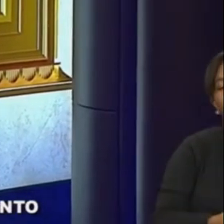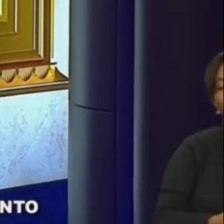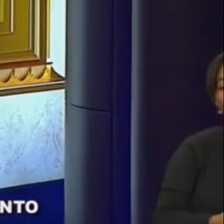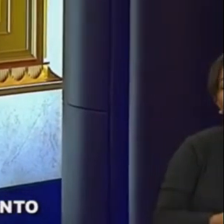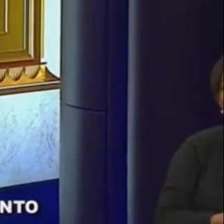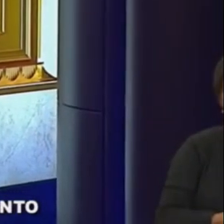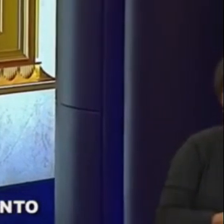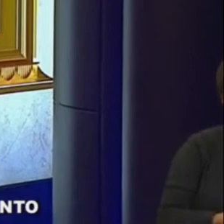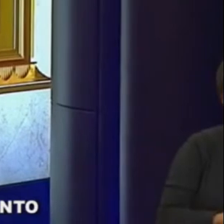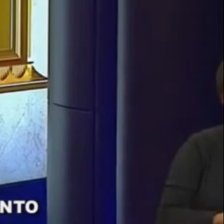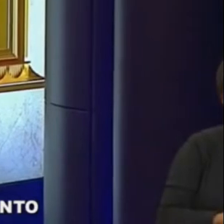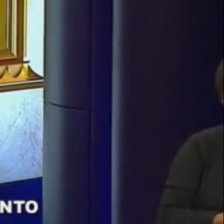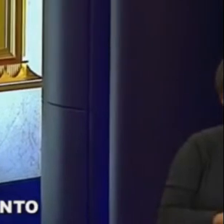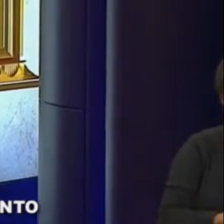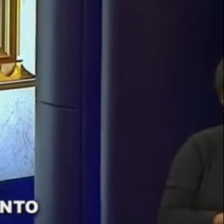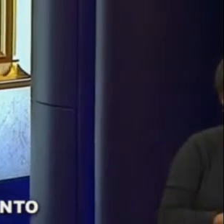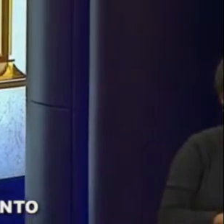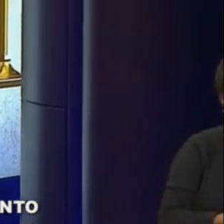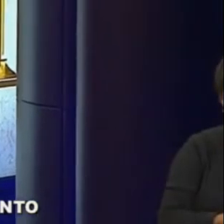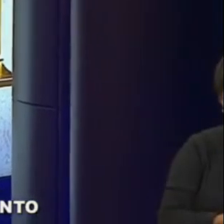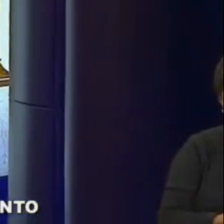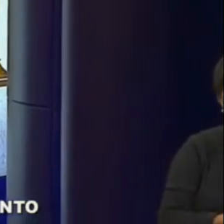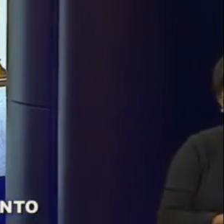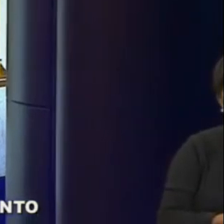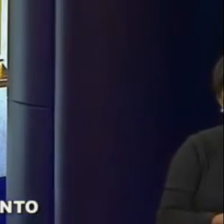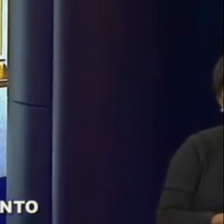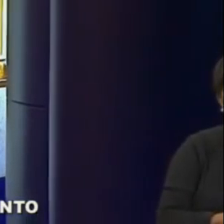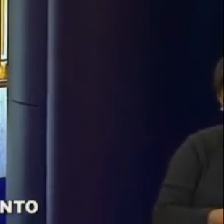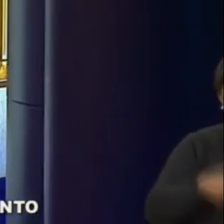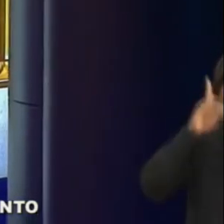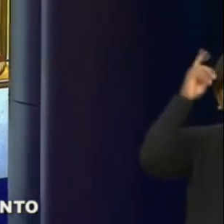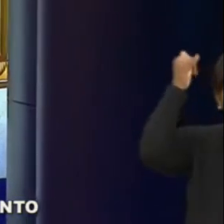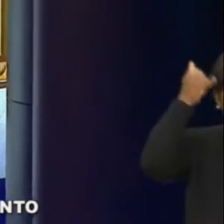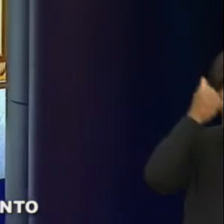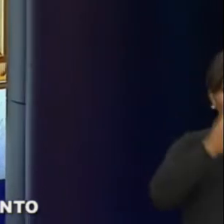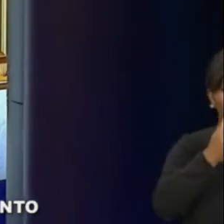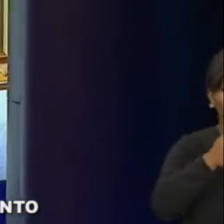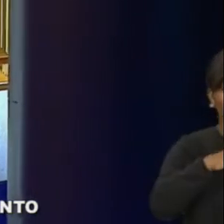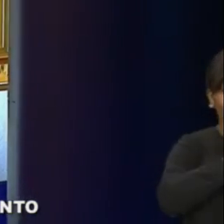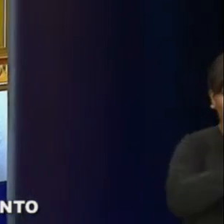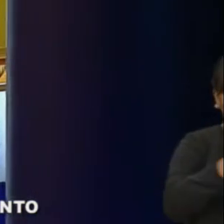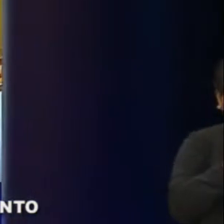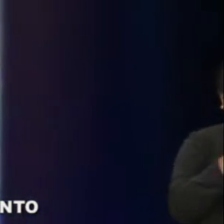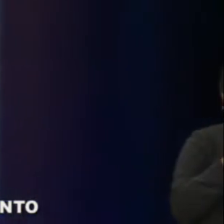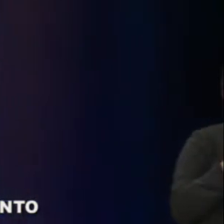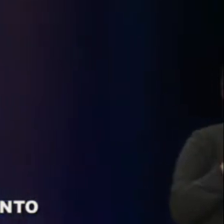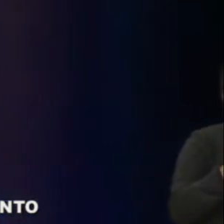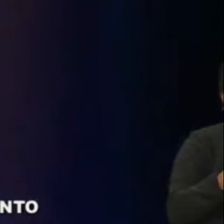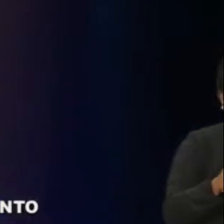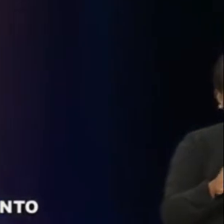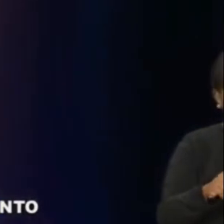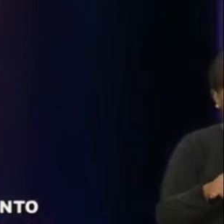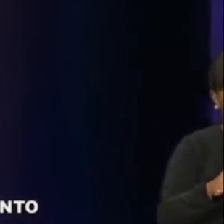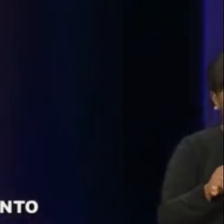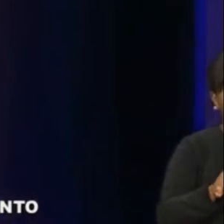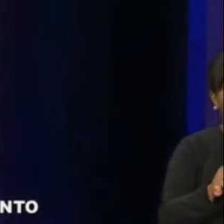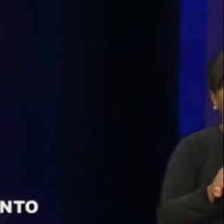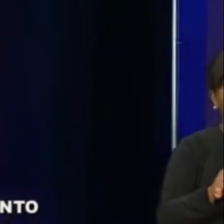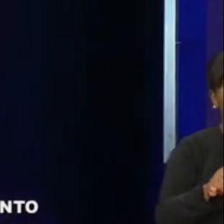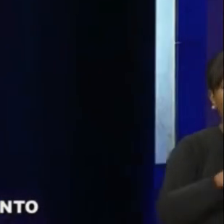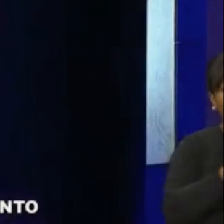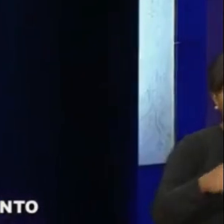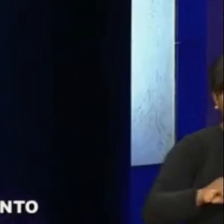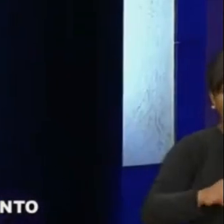Ele disse para Jacó, que ele formou Israel: tu és meu, você é dele, ele